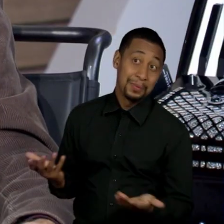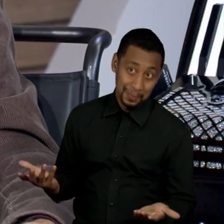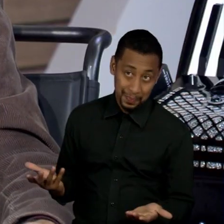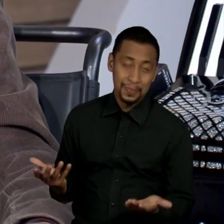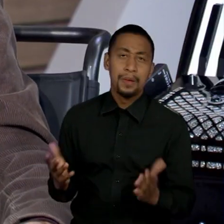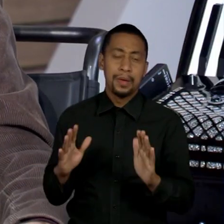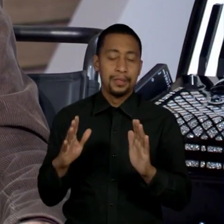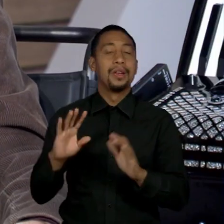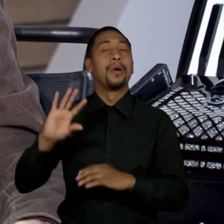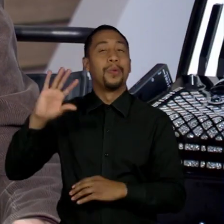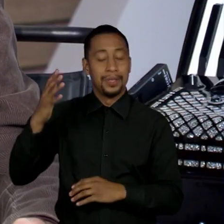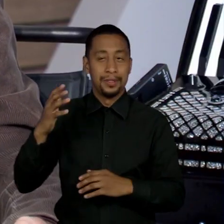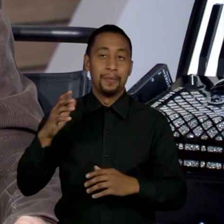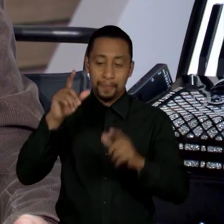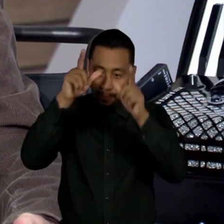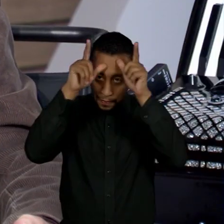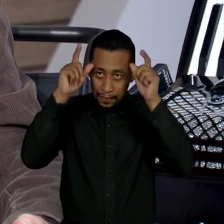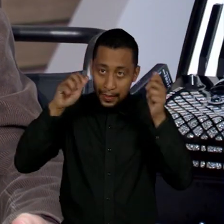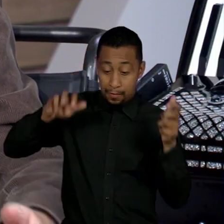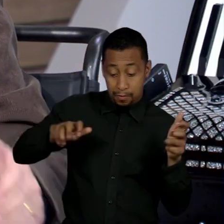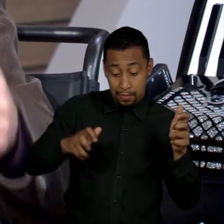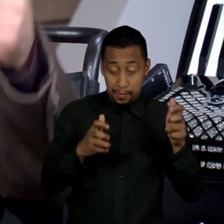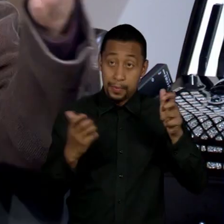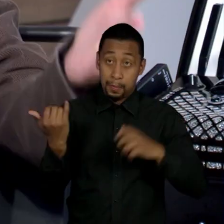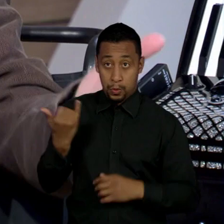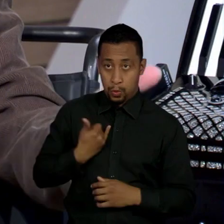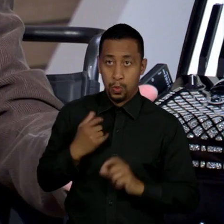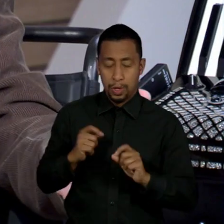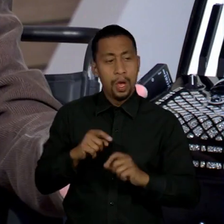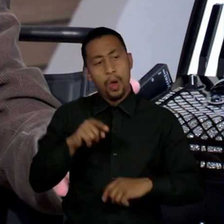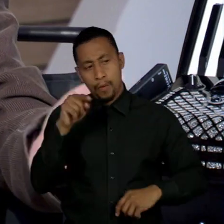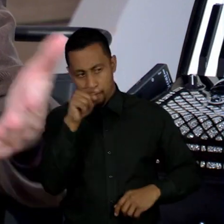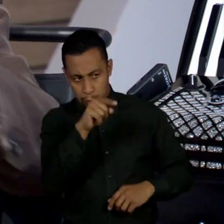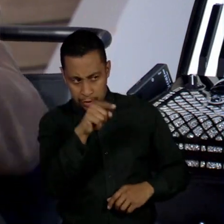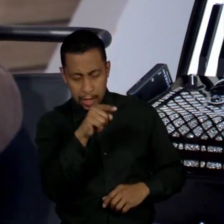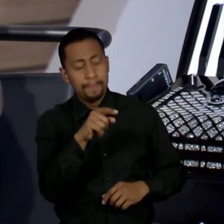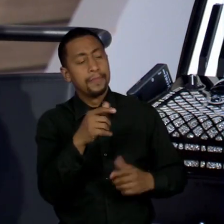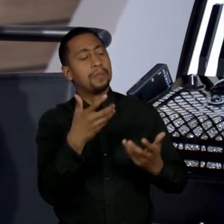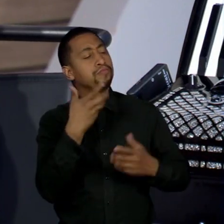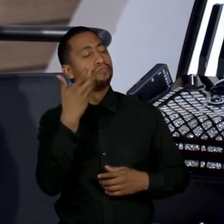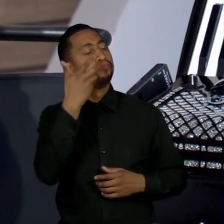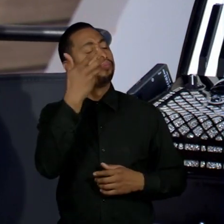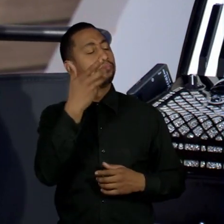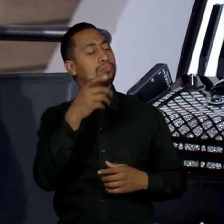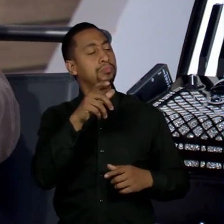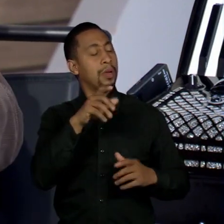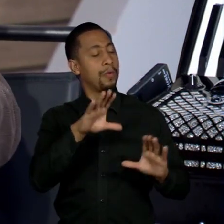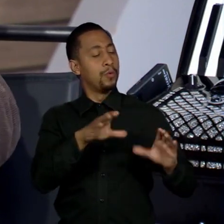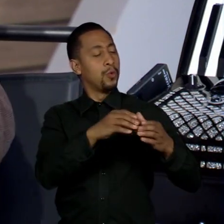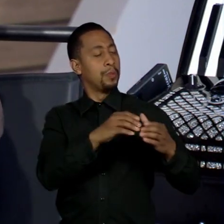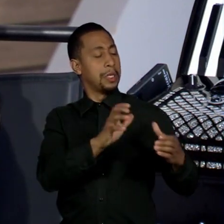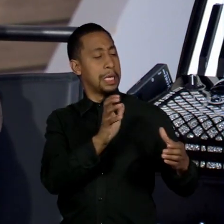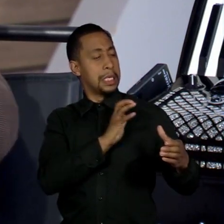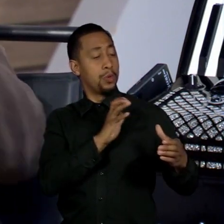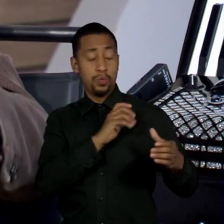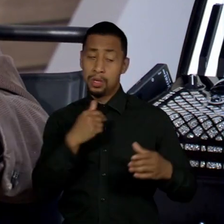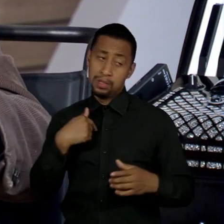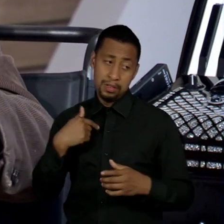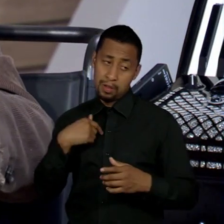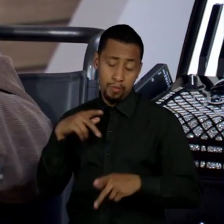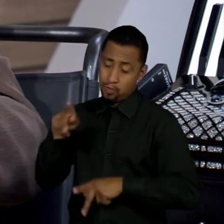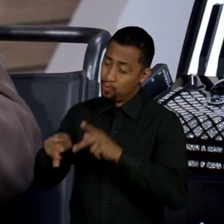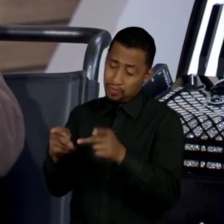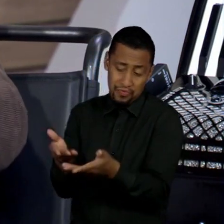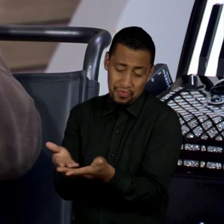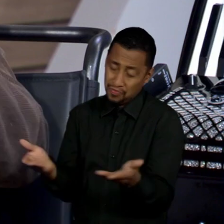assim, você, Carmélia, canta para os granfinos e eu canto para o povão, porque ela cantava em orquestra, era baião de